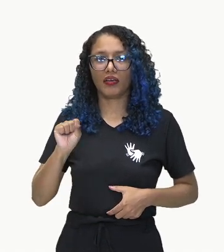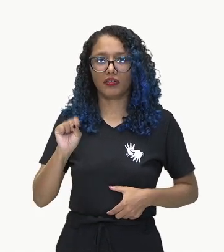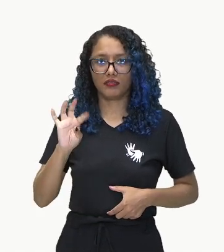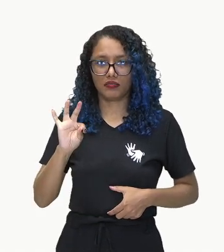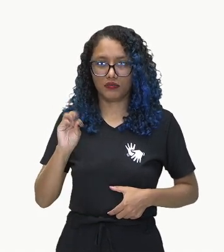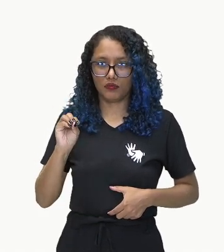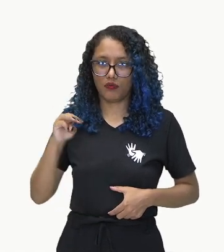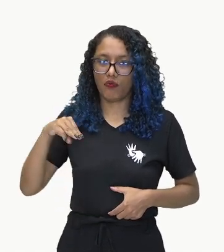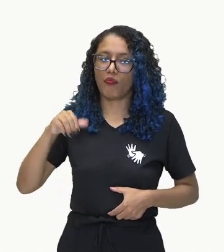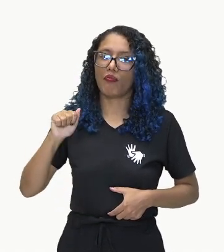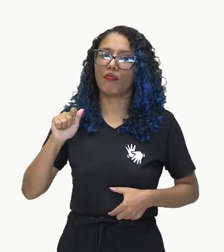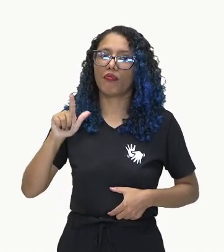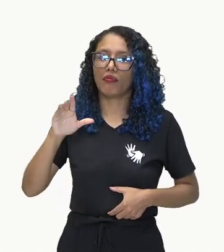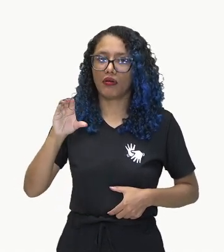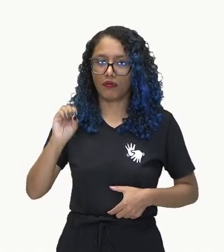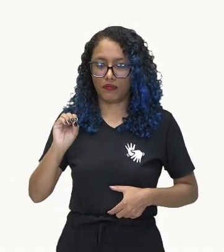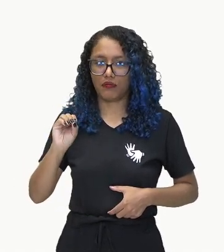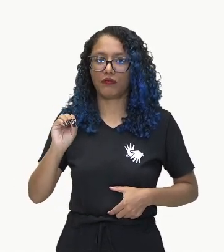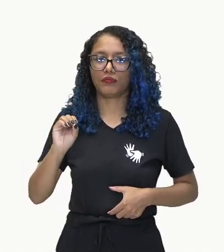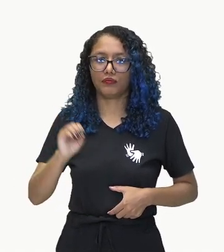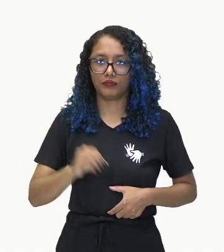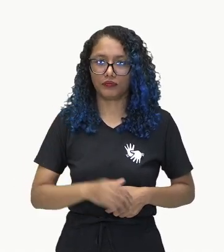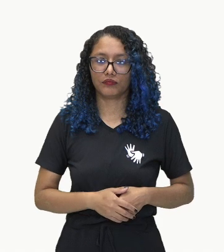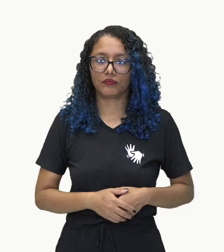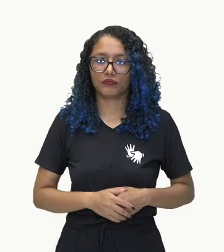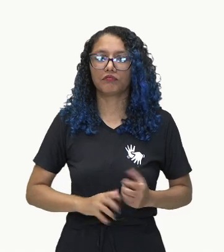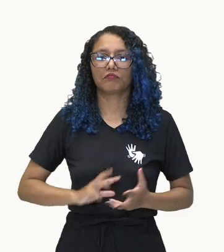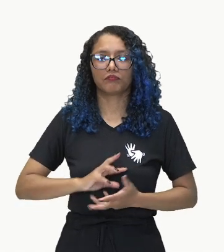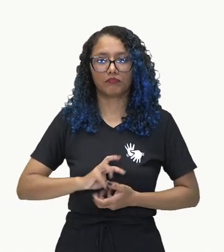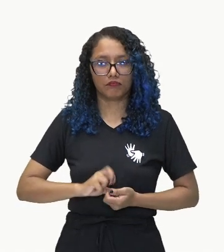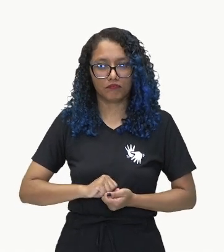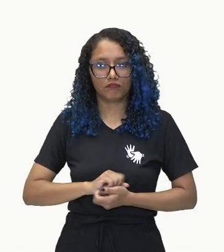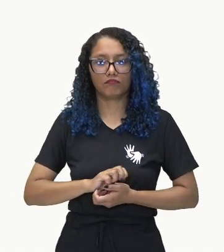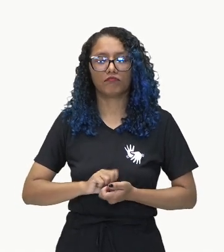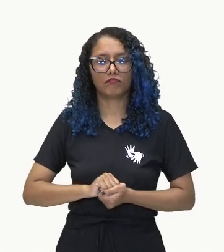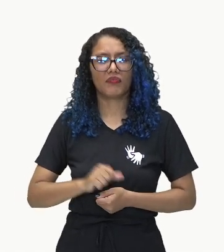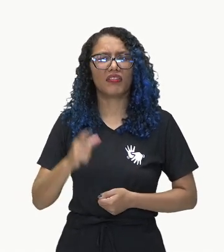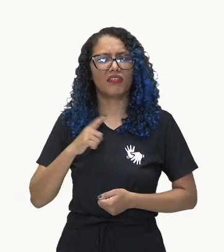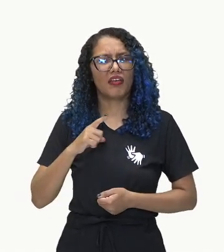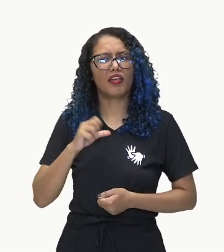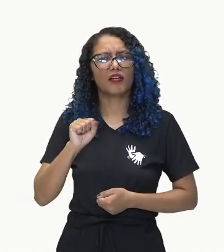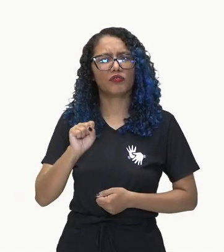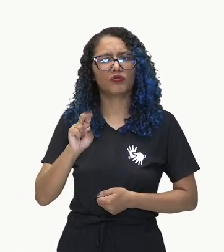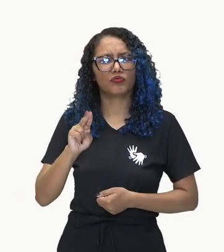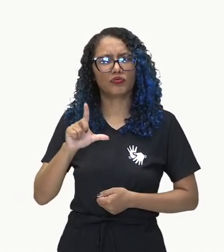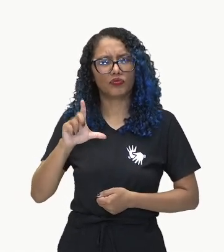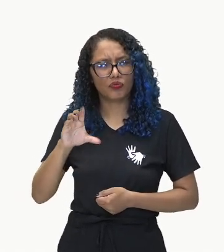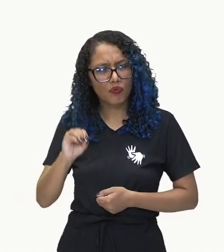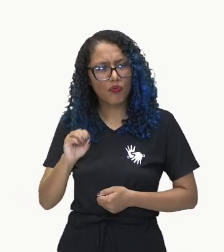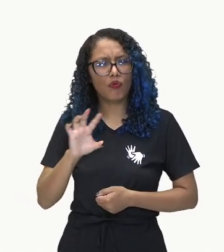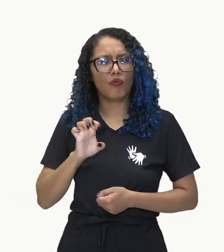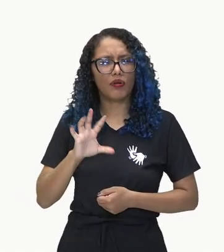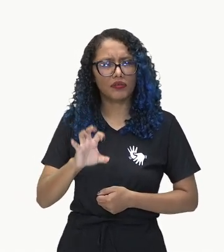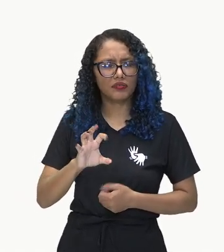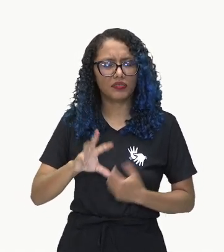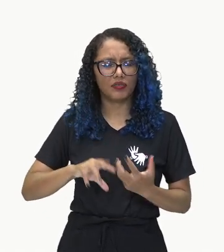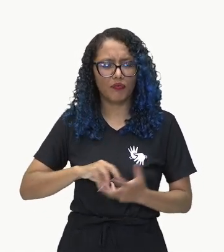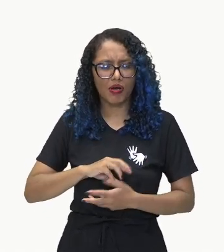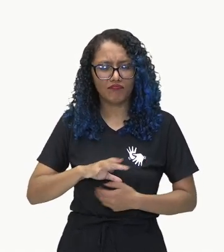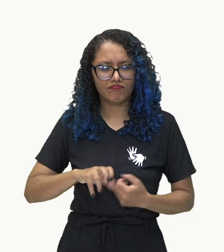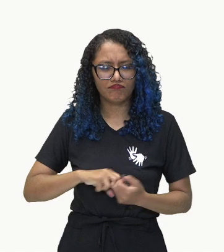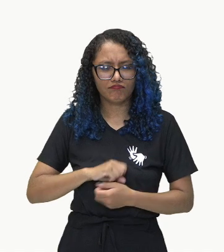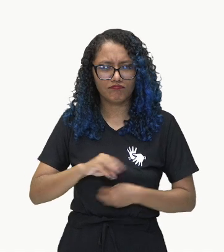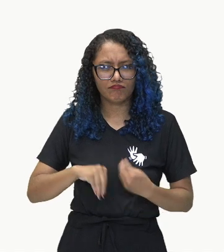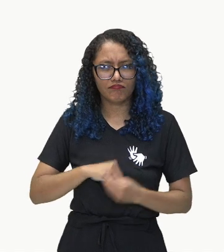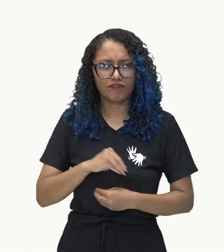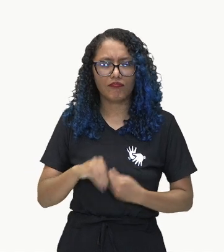processo de transformação com a ajuda do suco gástrico, com a ajuda das enzimas, como a pepsina,